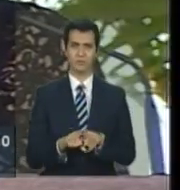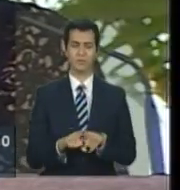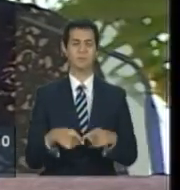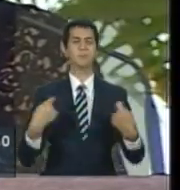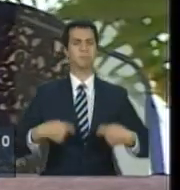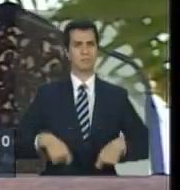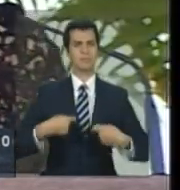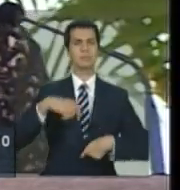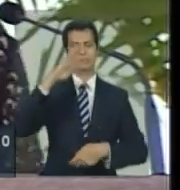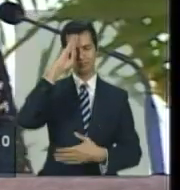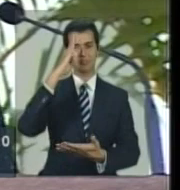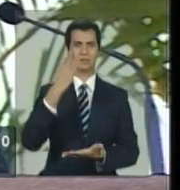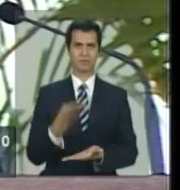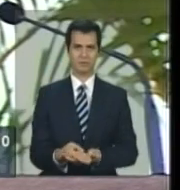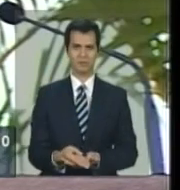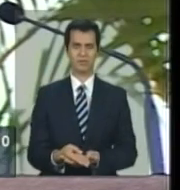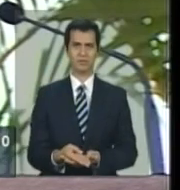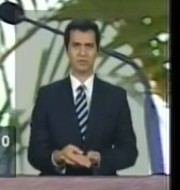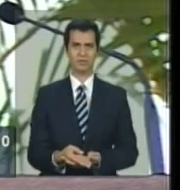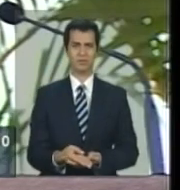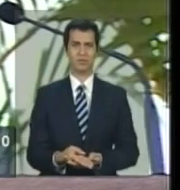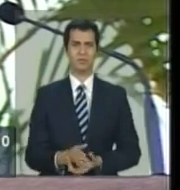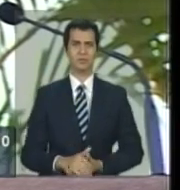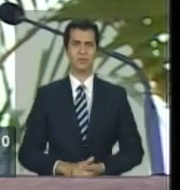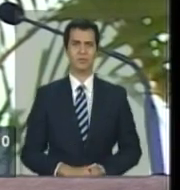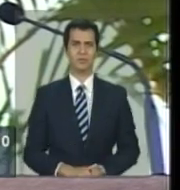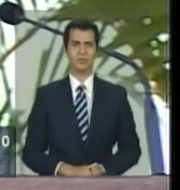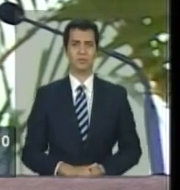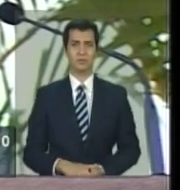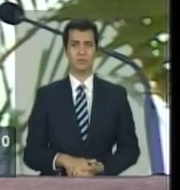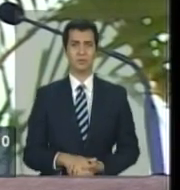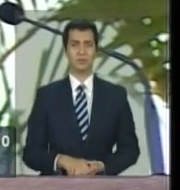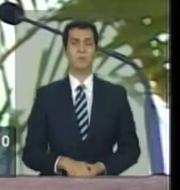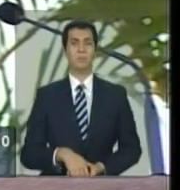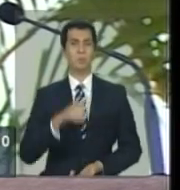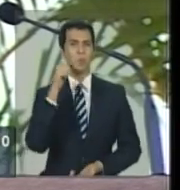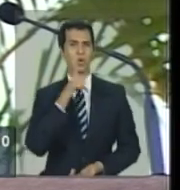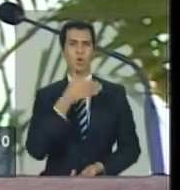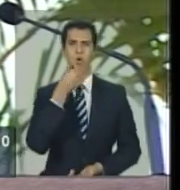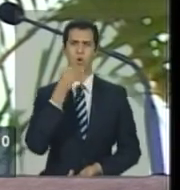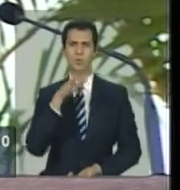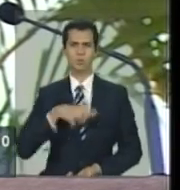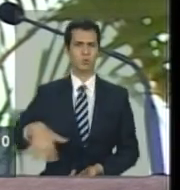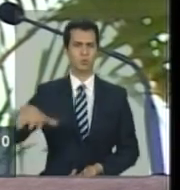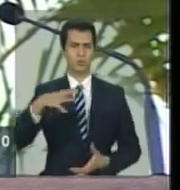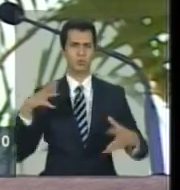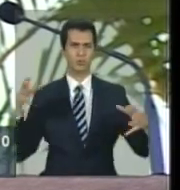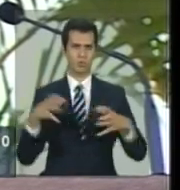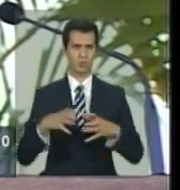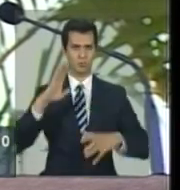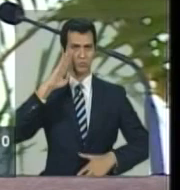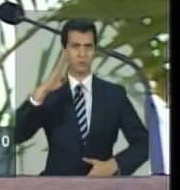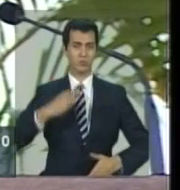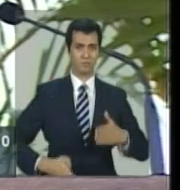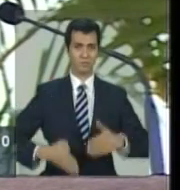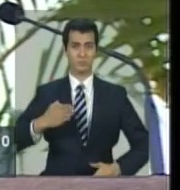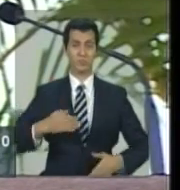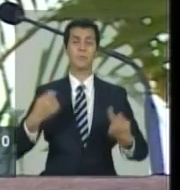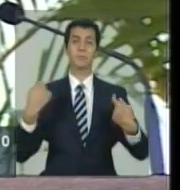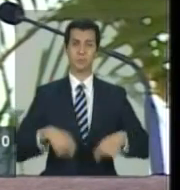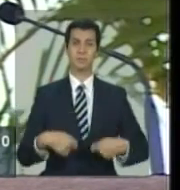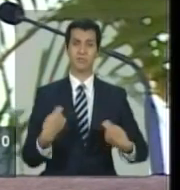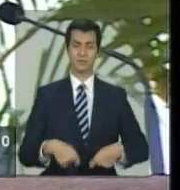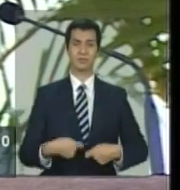de reconhecer que esses homens e mulheres necessitam de recursos, não